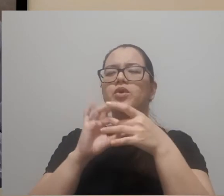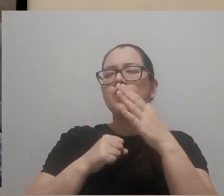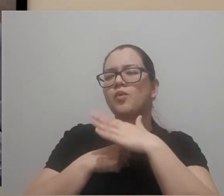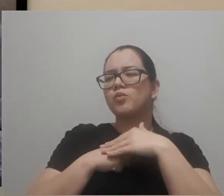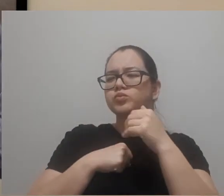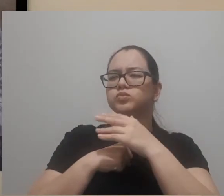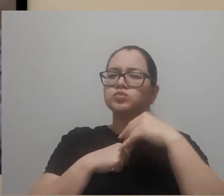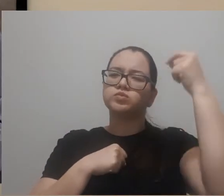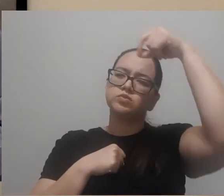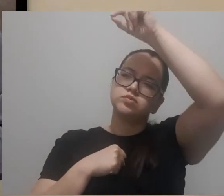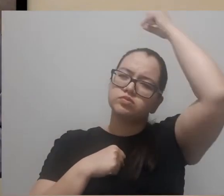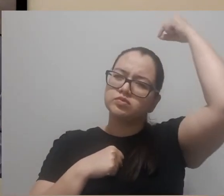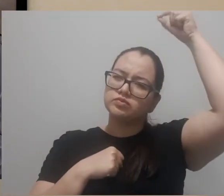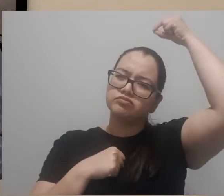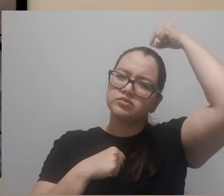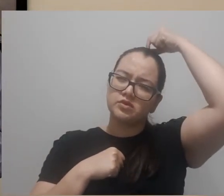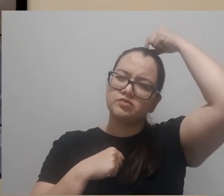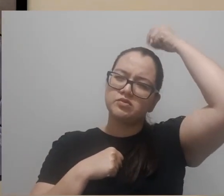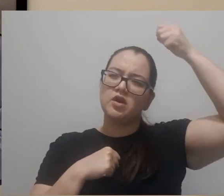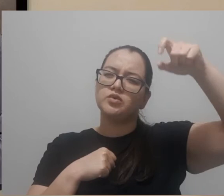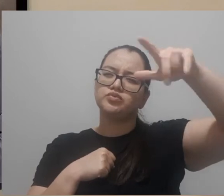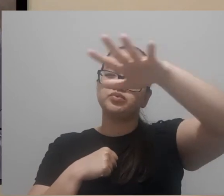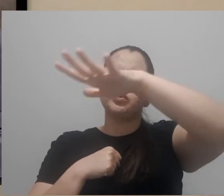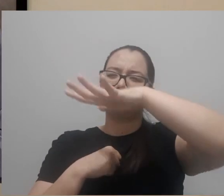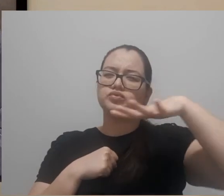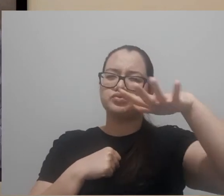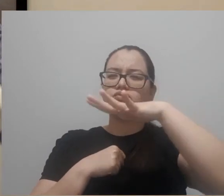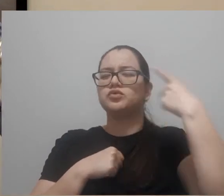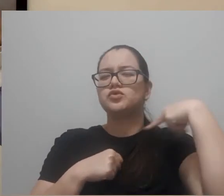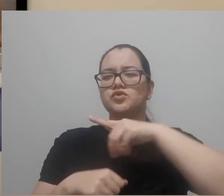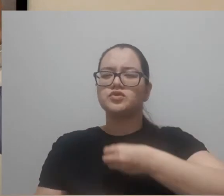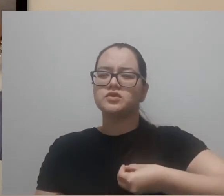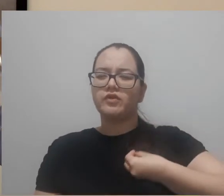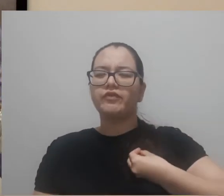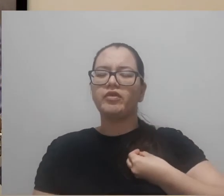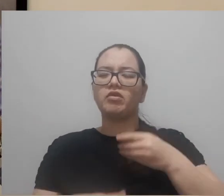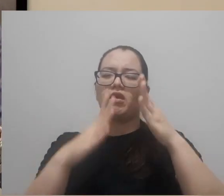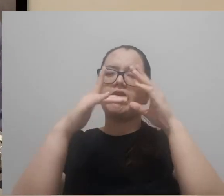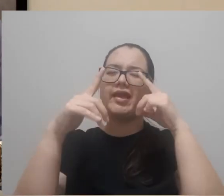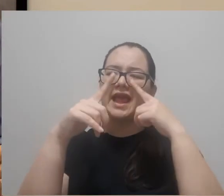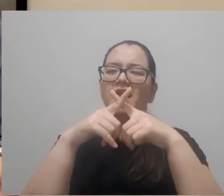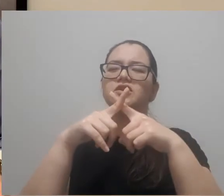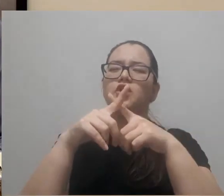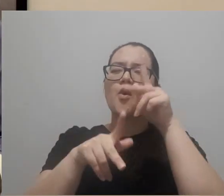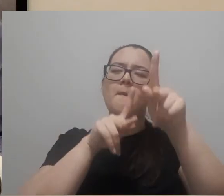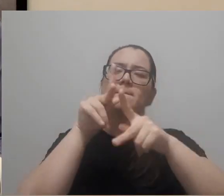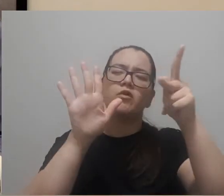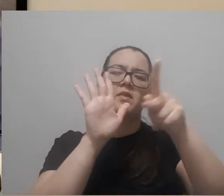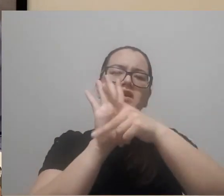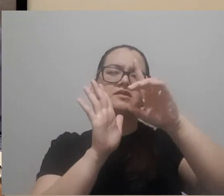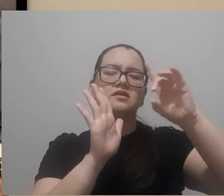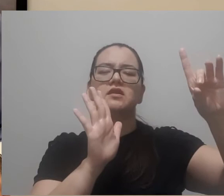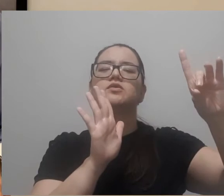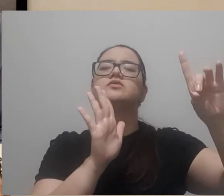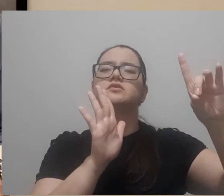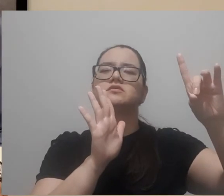de Deus repouse sobre nós, repouse sobre a sua igreja, repouse sobre o seu povo, repouse sobre a sua vida